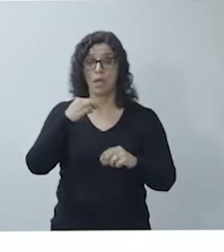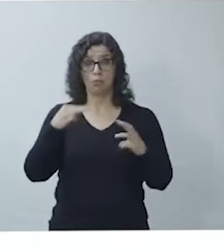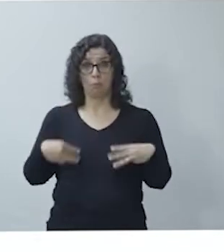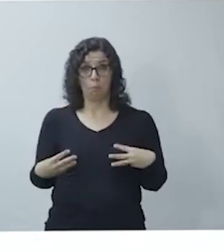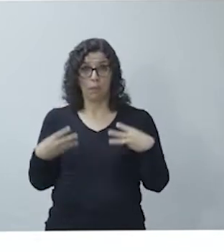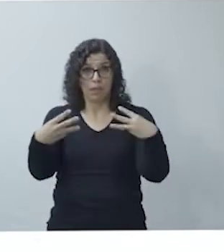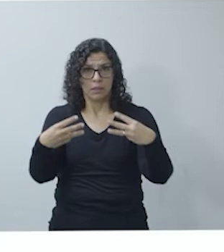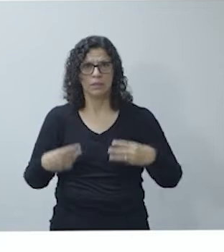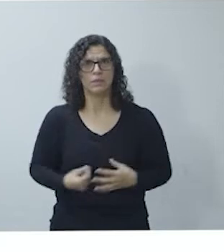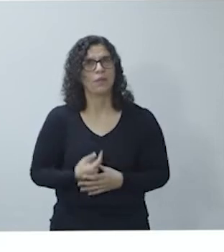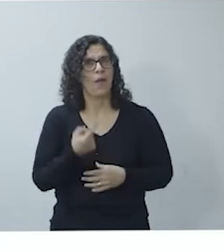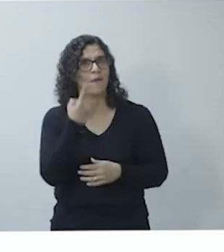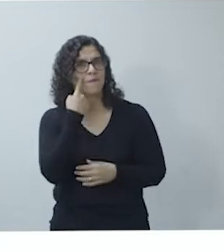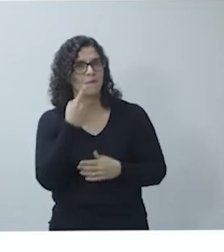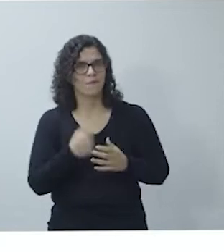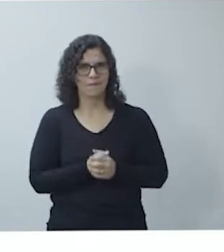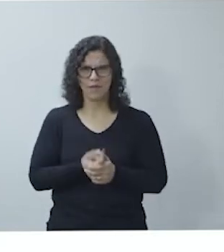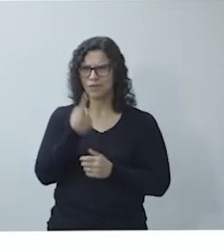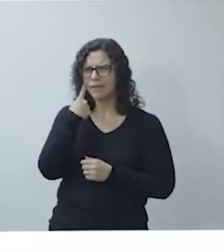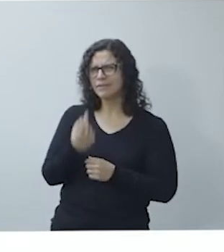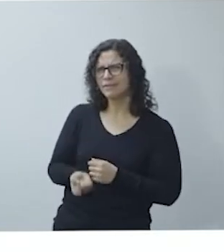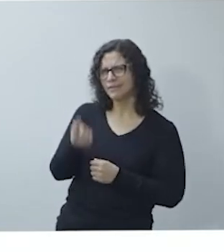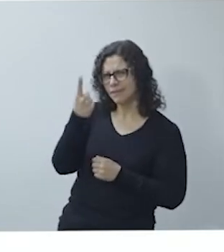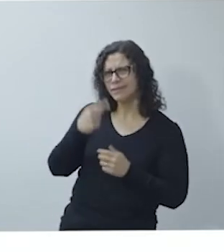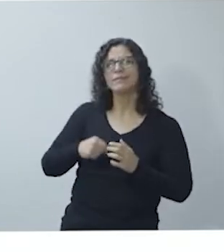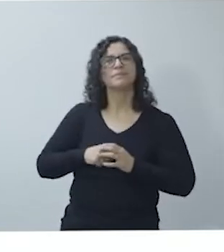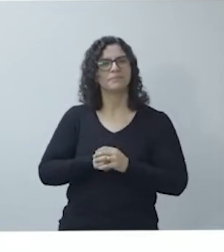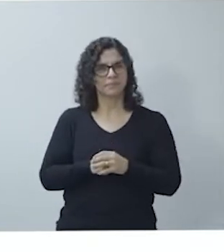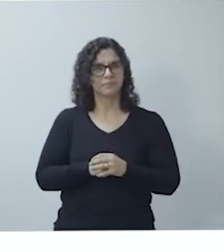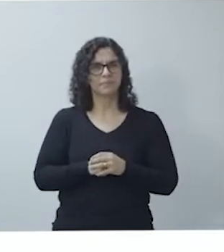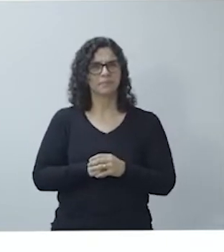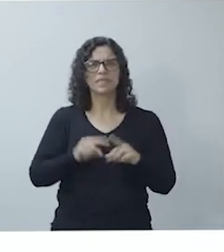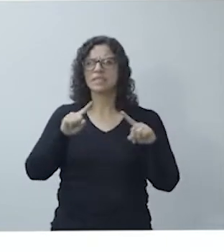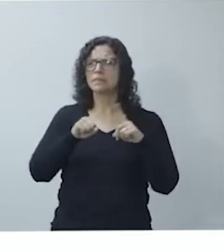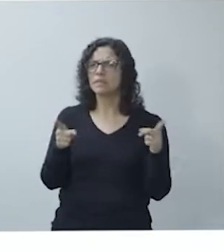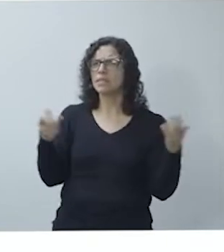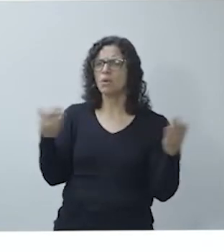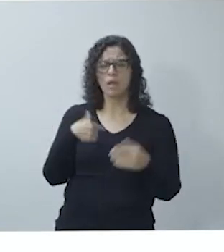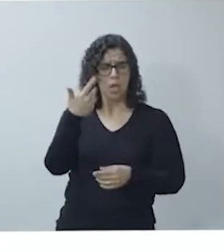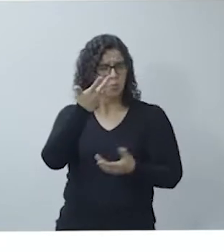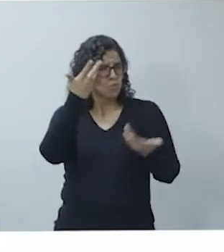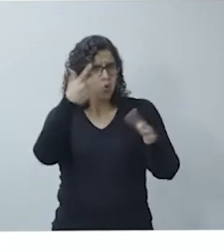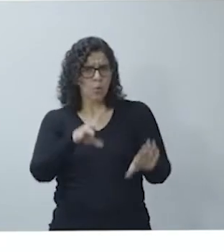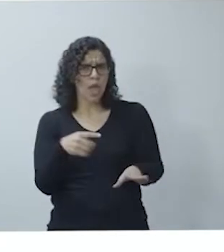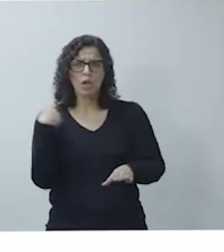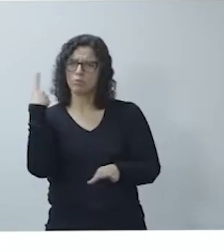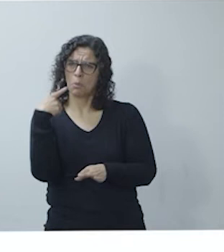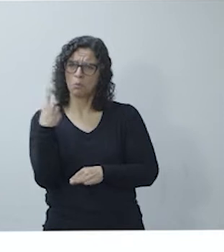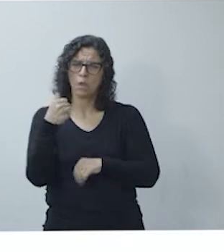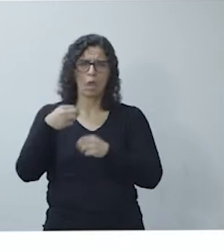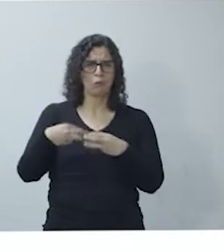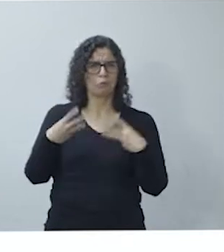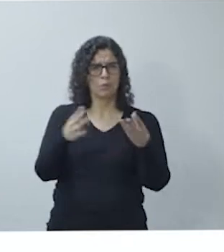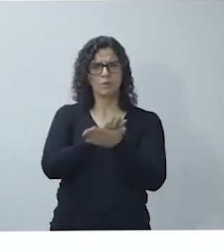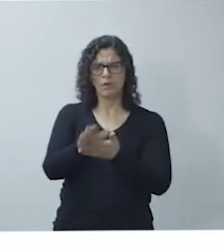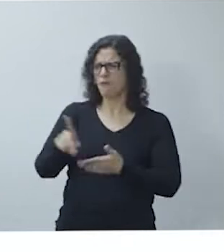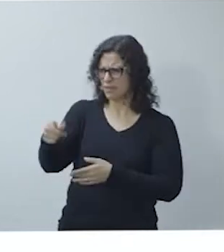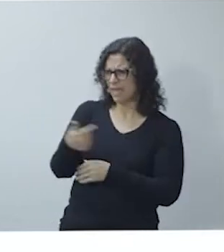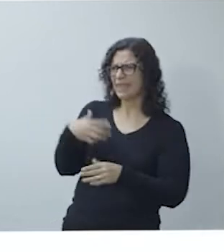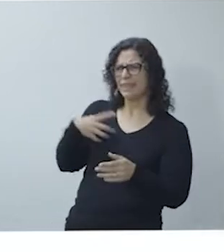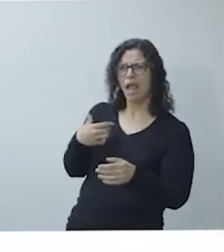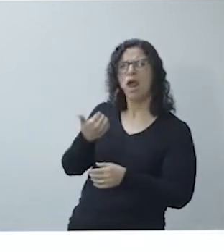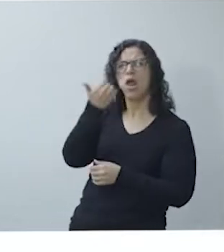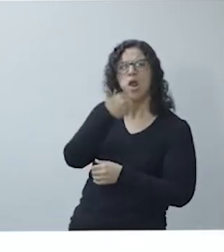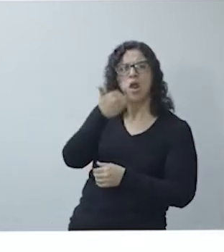ministro. Olha só, que interessante. Mas não quero ser nada disso. Então quer ser